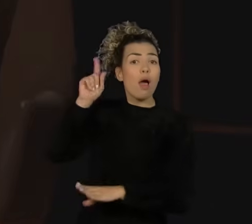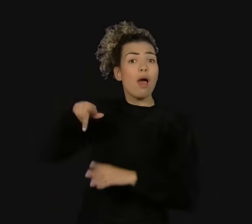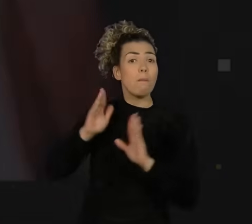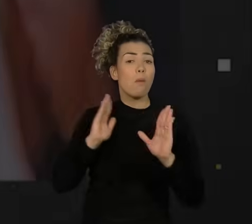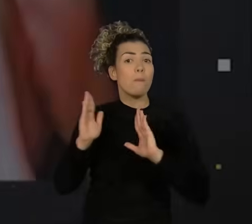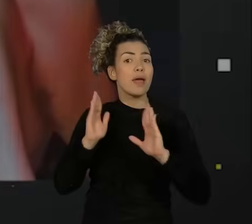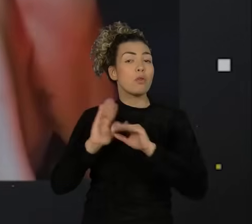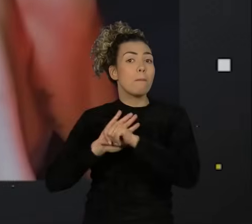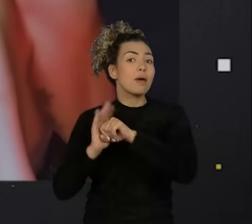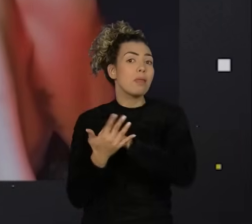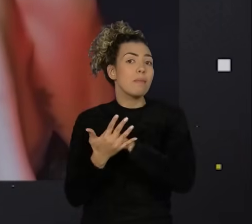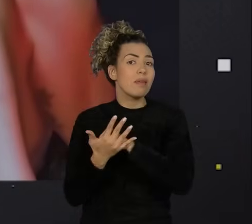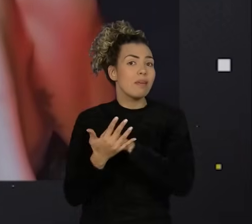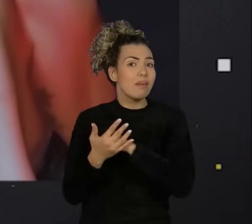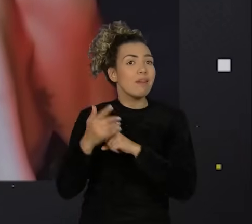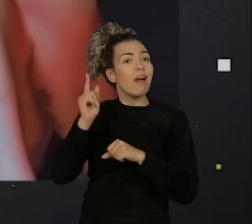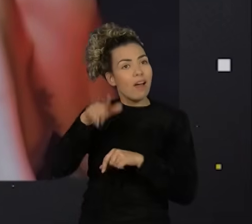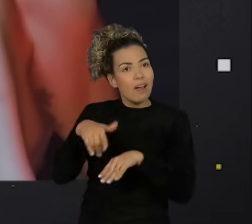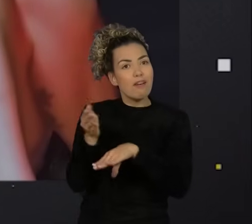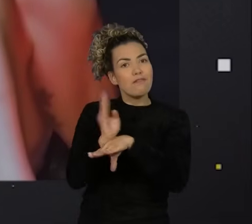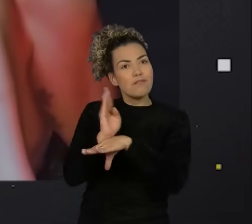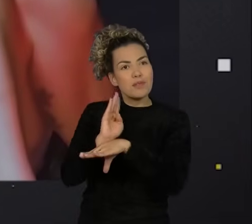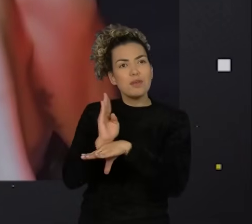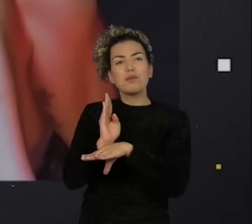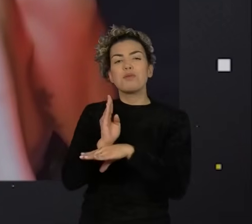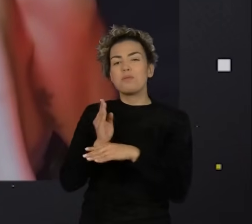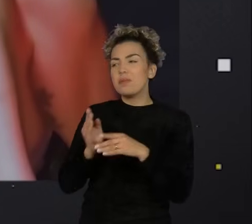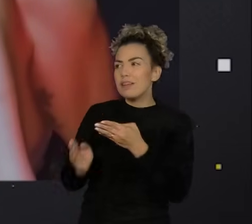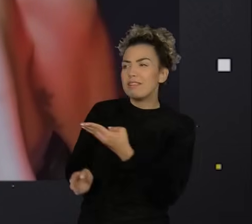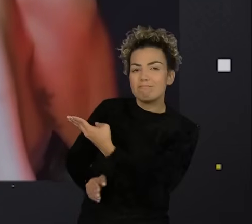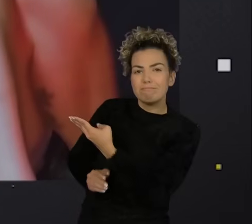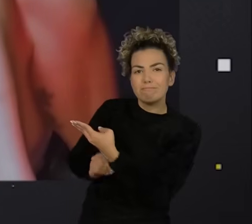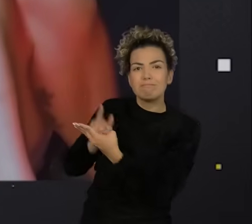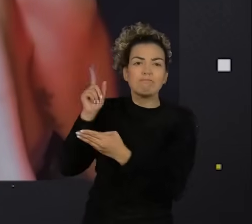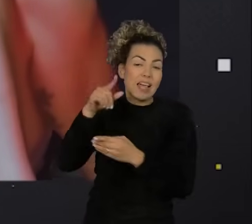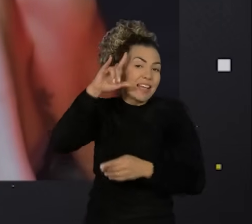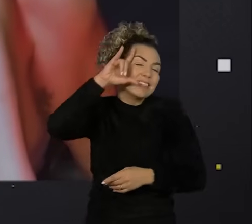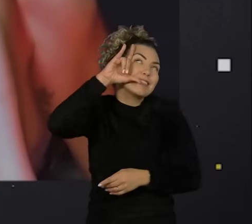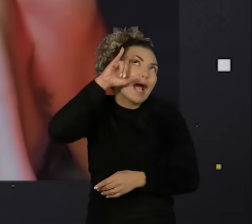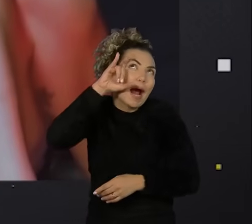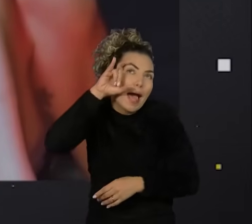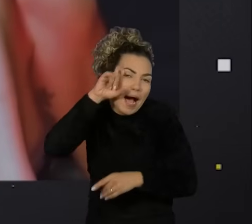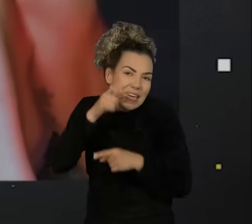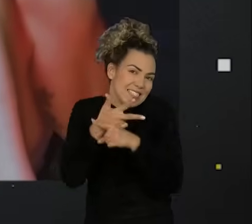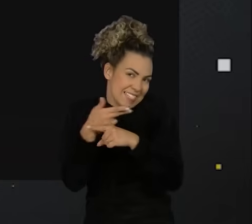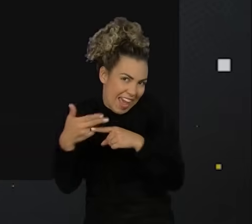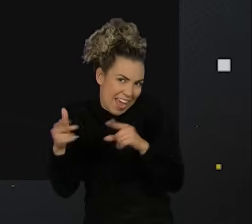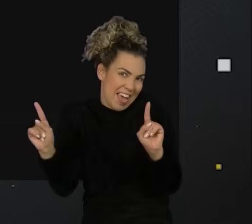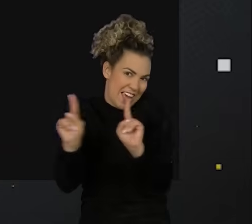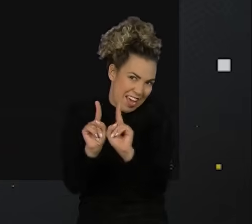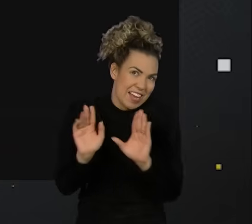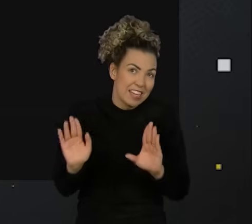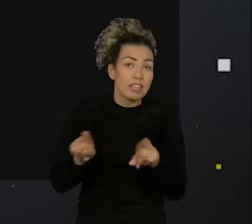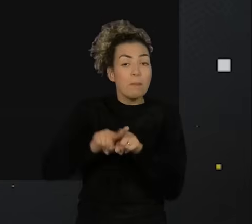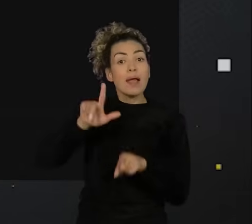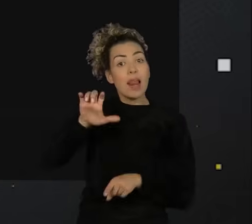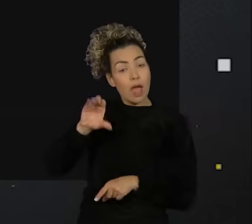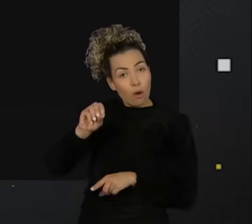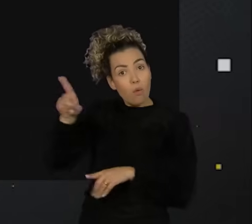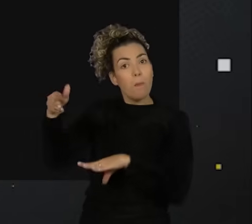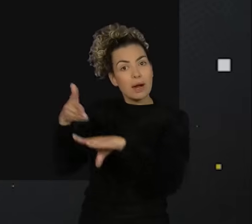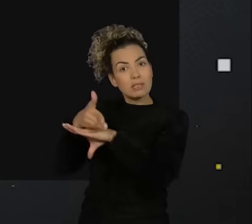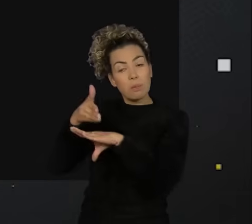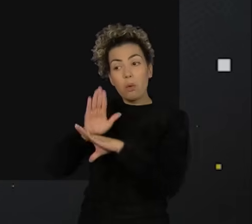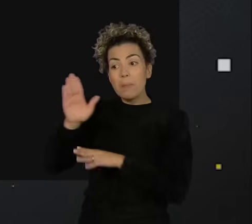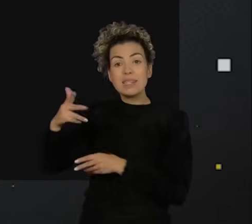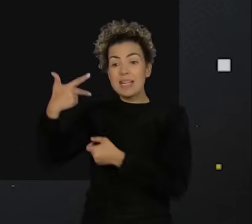uma websérie, uma Instagram série, que o Léo Midiorin fez também, só que cada um gravando na sua